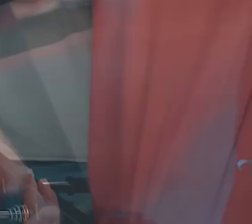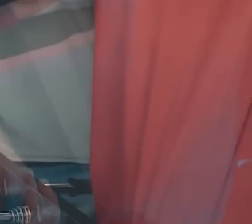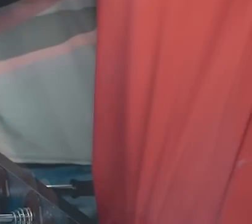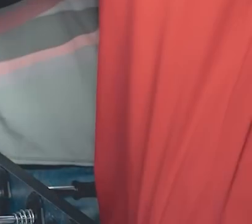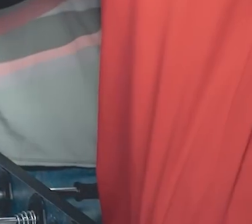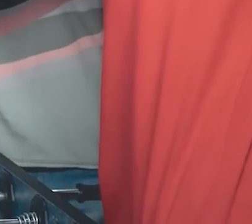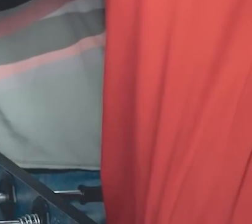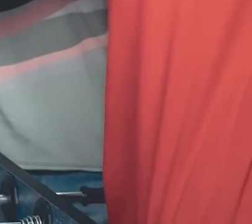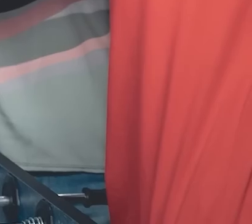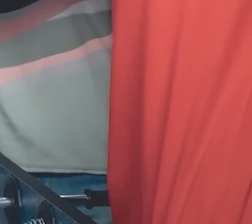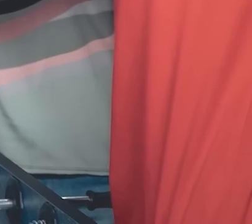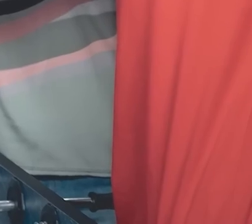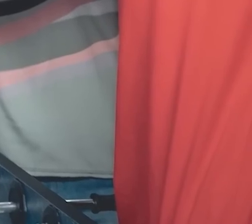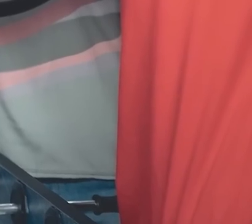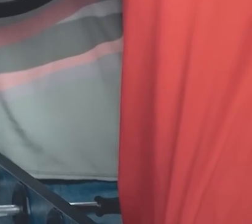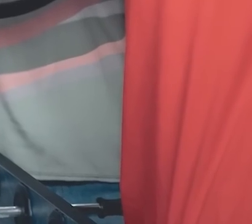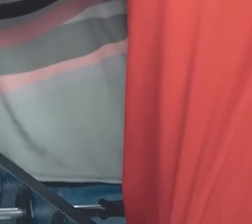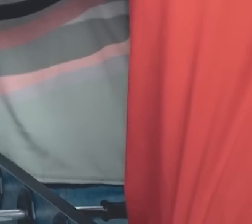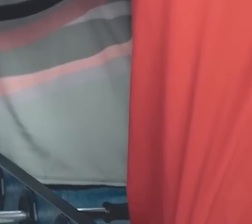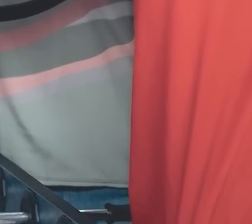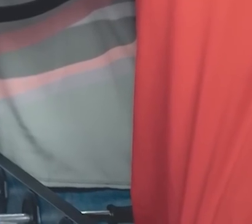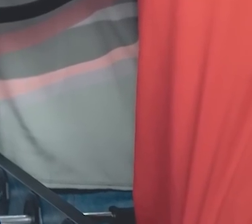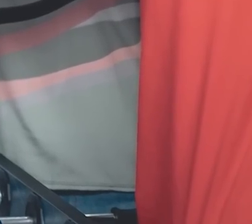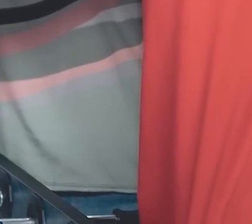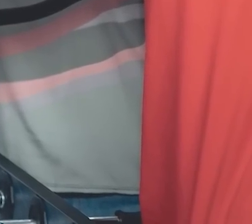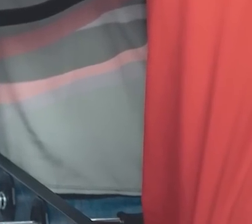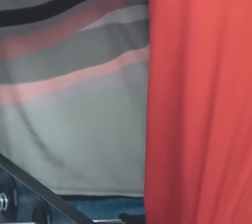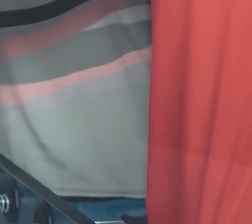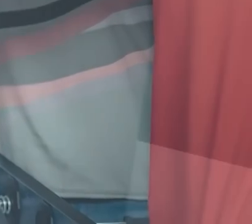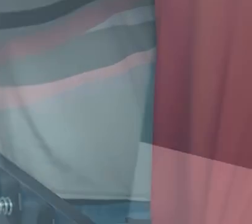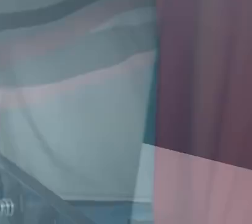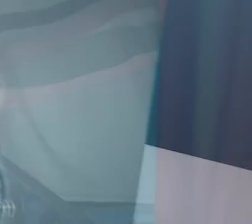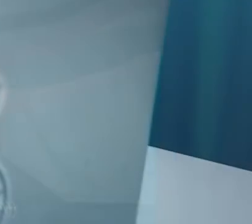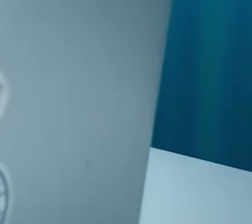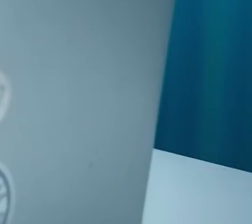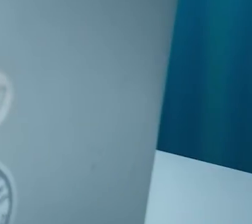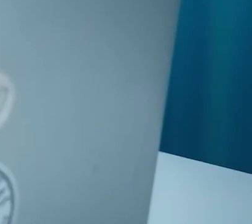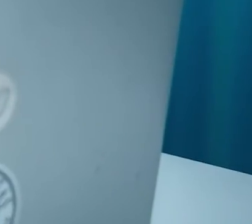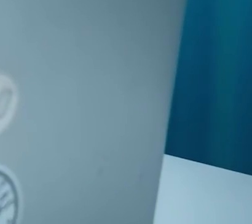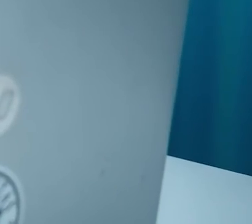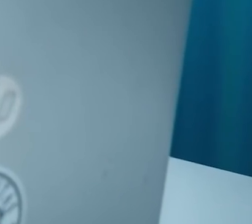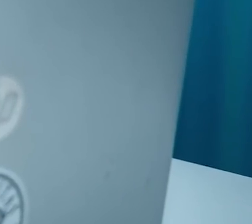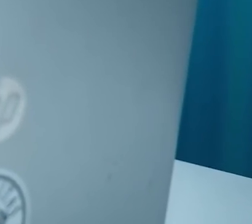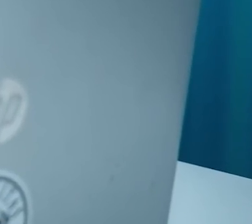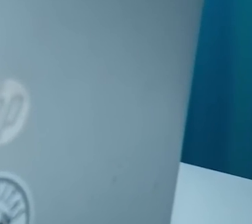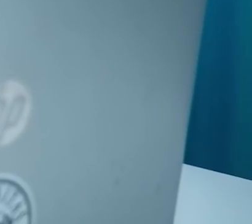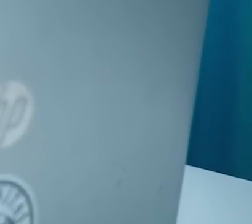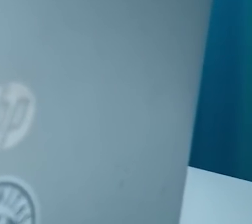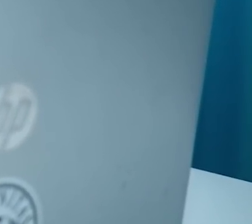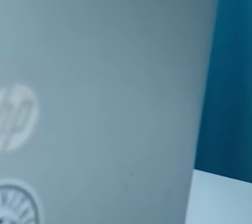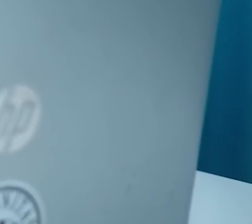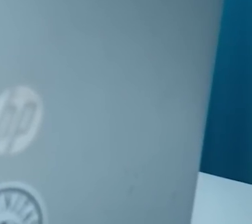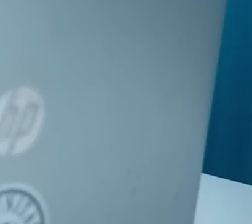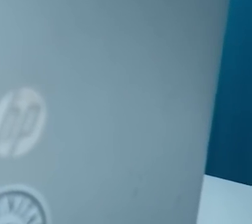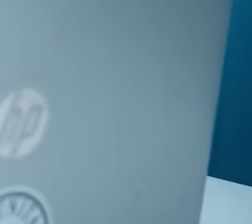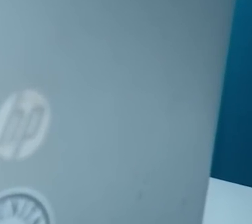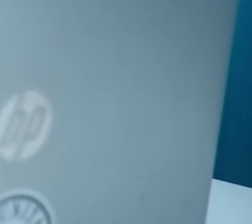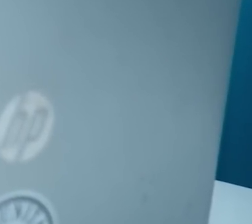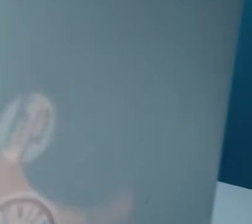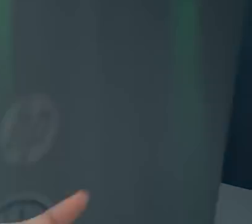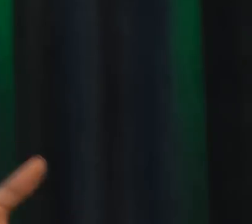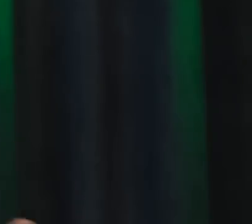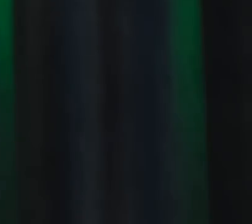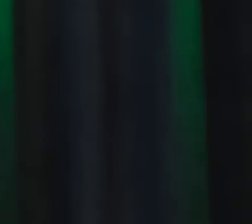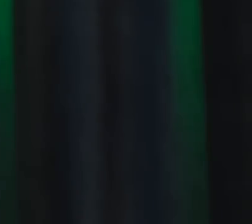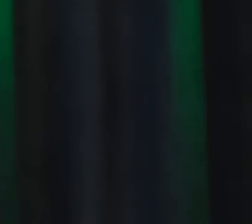Responsável a gente tá fazendo a mesma coisa com felicidade então uma evolução da nossa conversa de clima da nossa conversa de segurança psicológica de cuidar